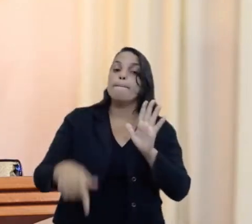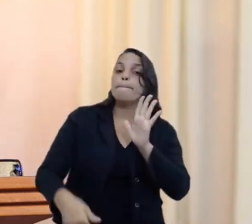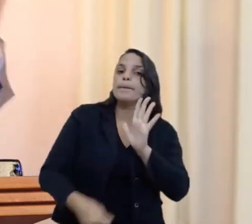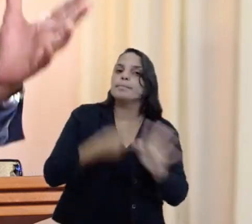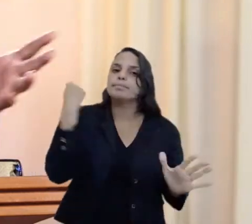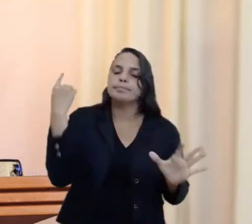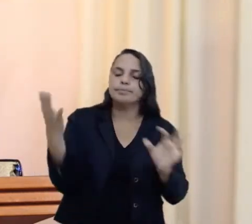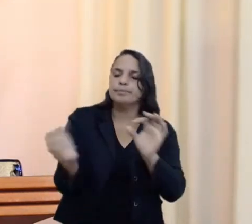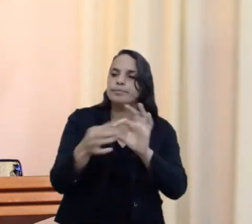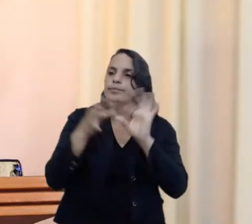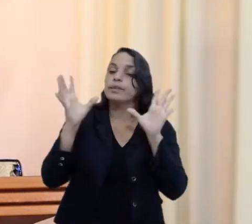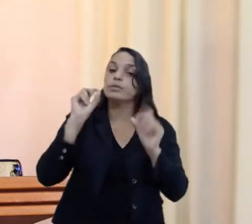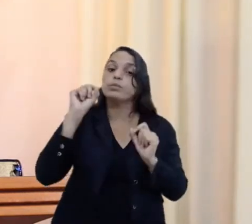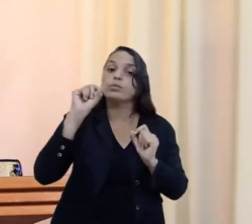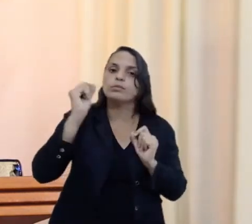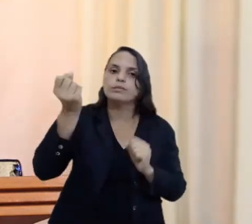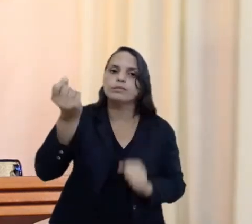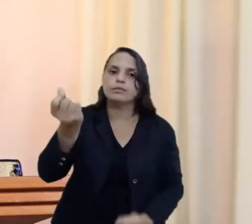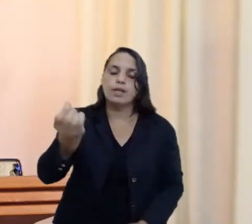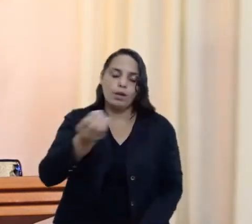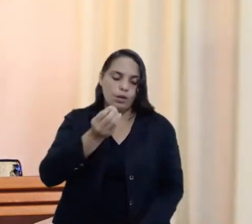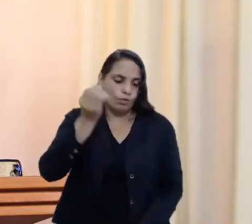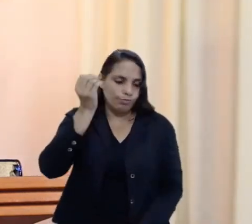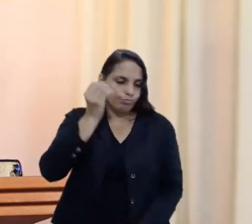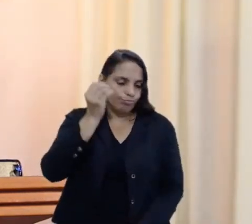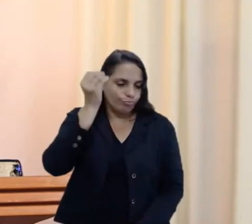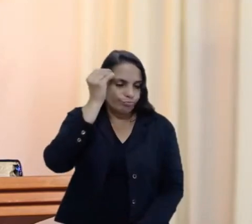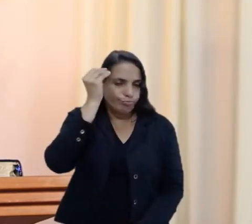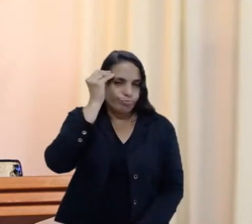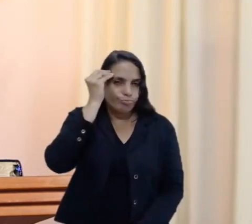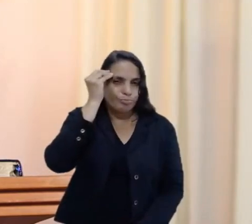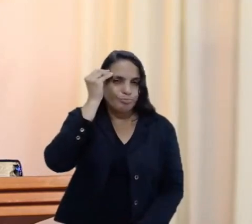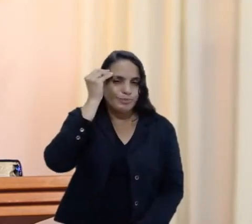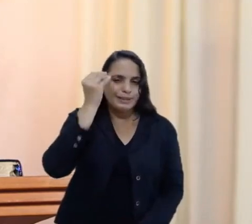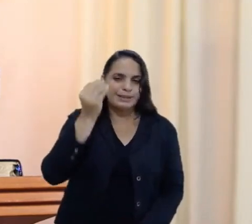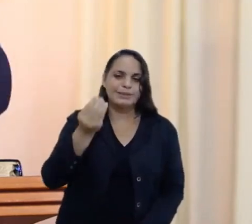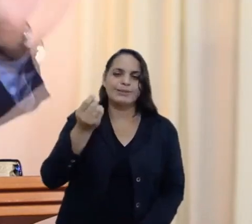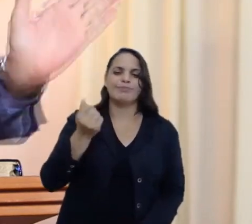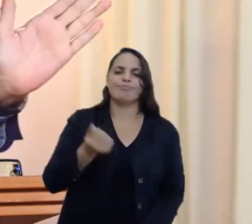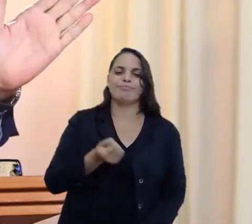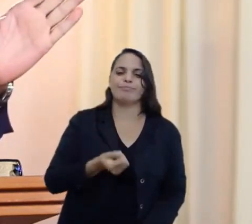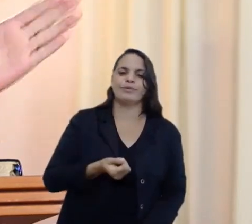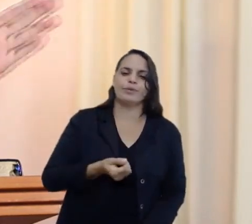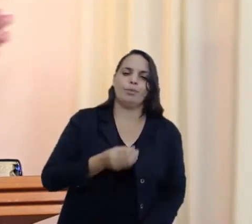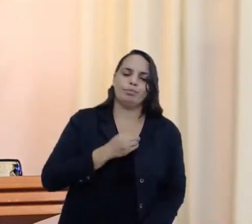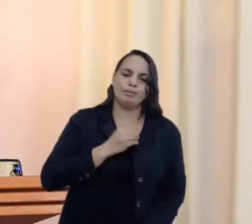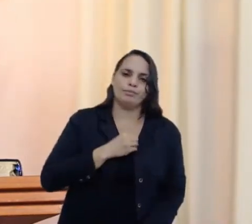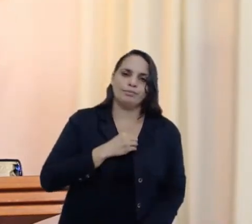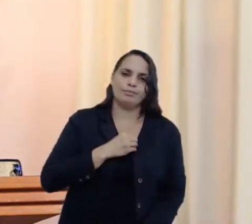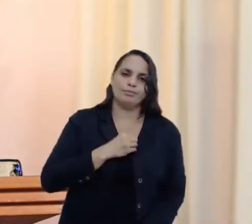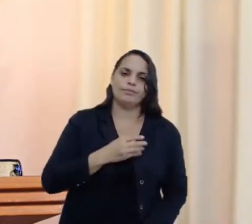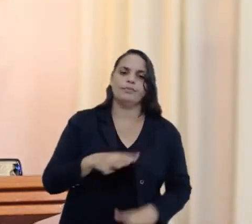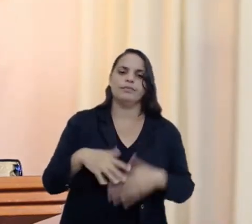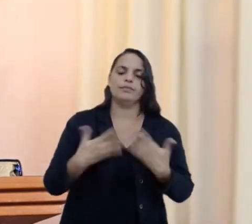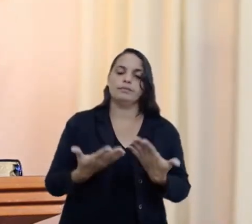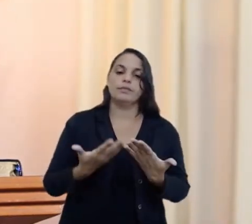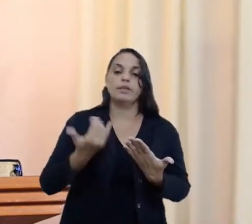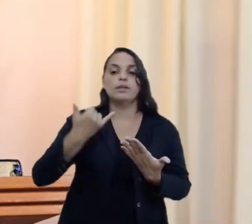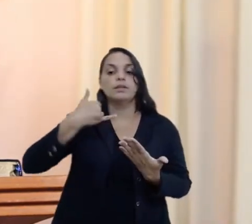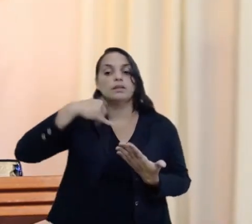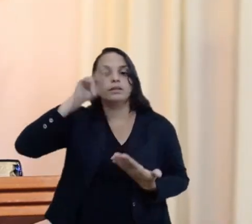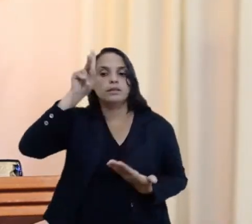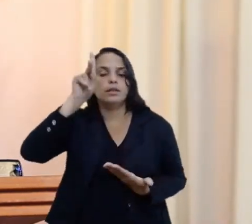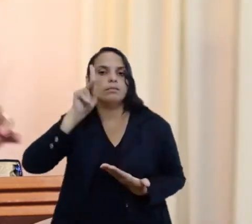pela justificação. Nós somos livres, diz o apóstolo Paulo, nenhuma condenação há para os que estão em Cristo